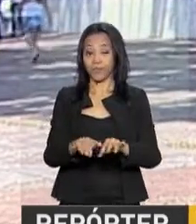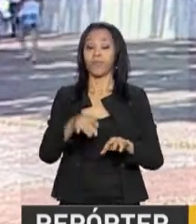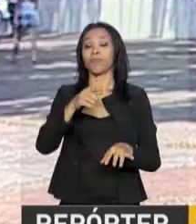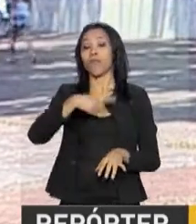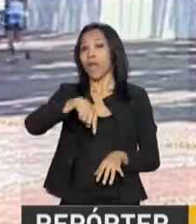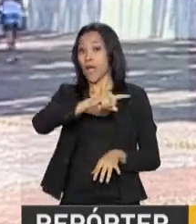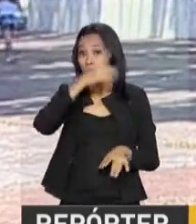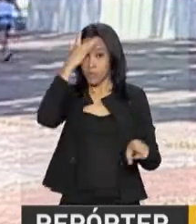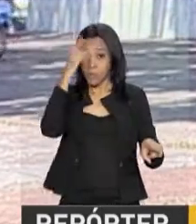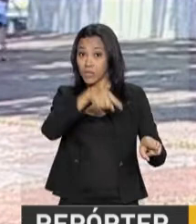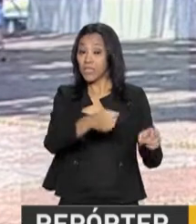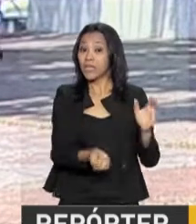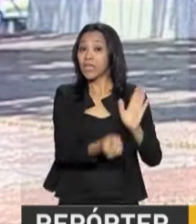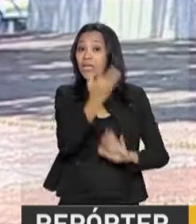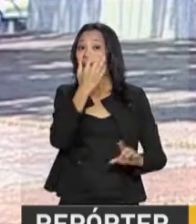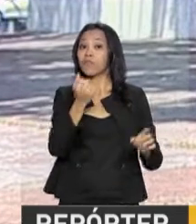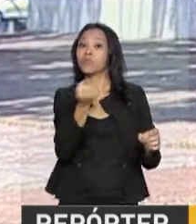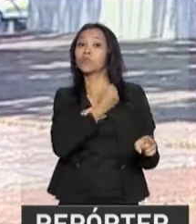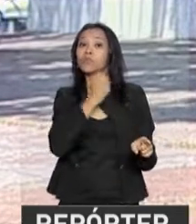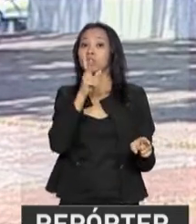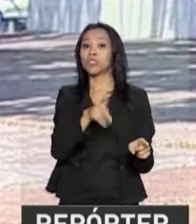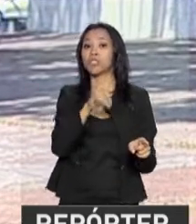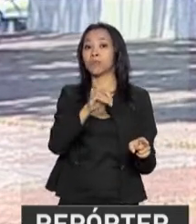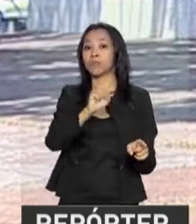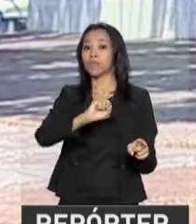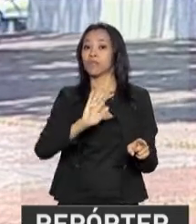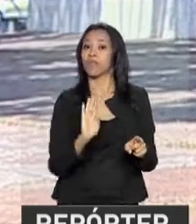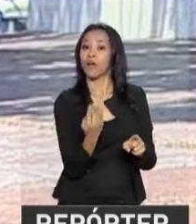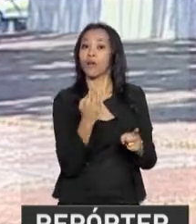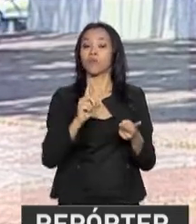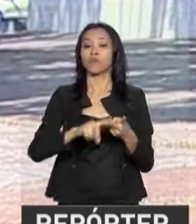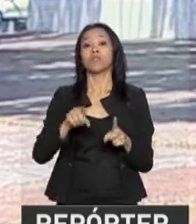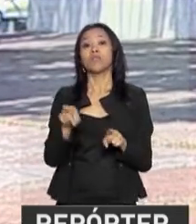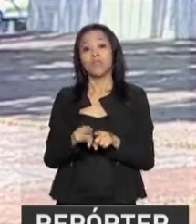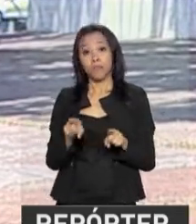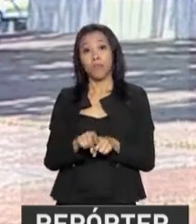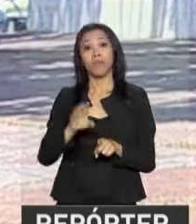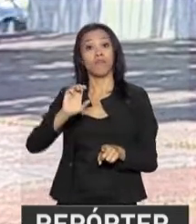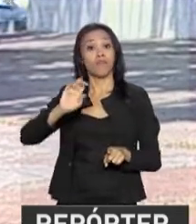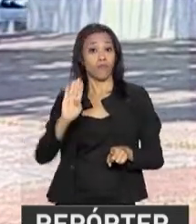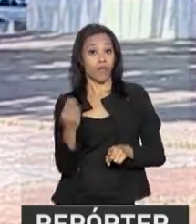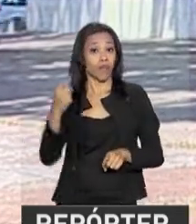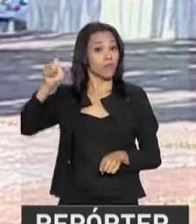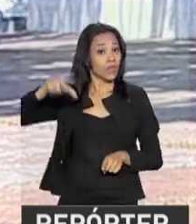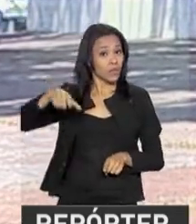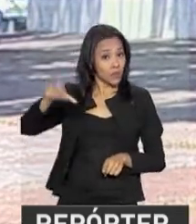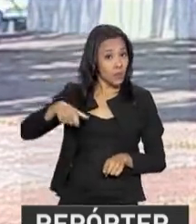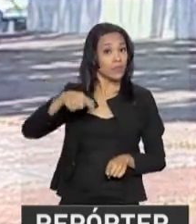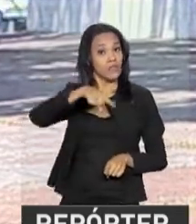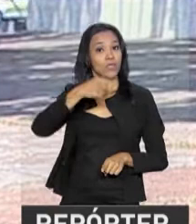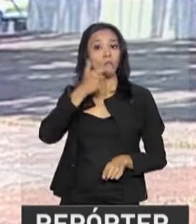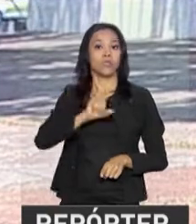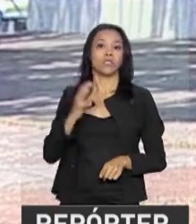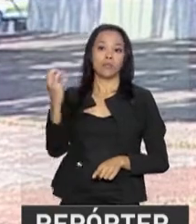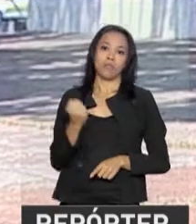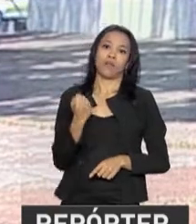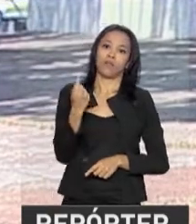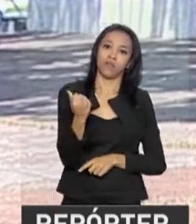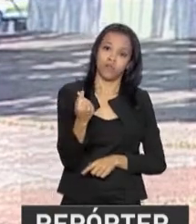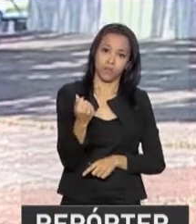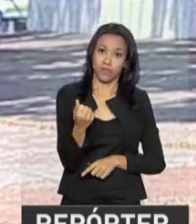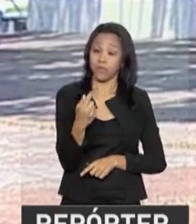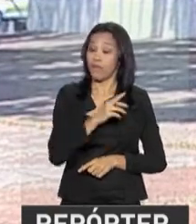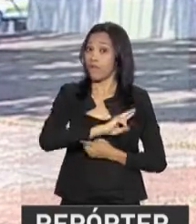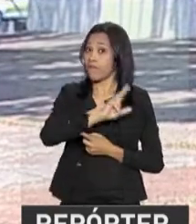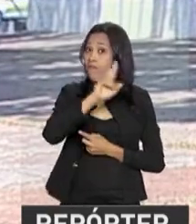criavam número de perfis falsos que também falsificavam cartões cidadão com isso faziam saques em algumas vezes em